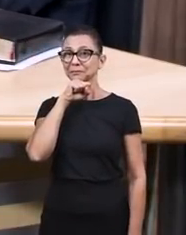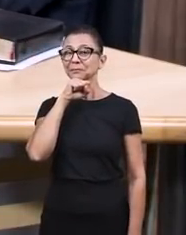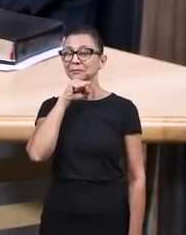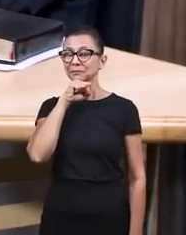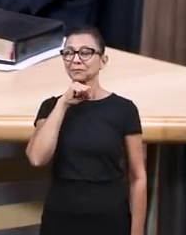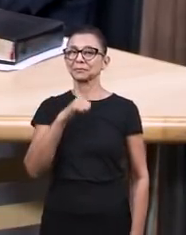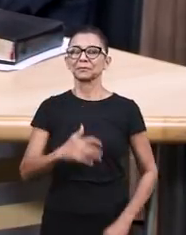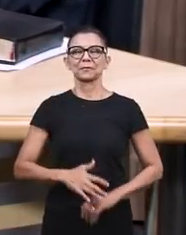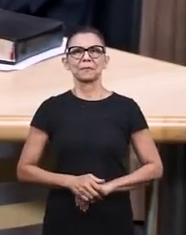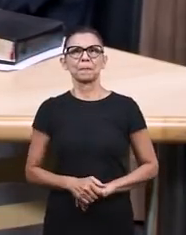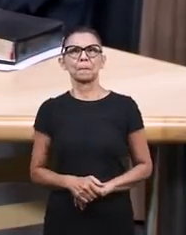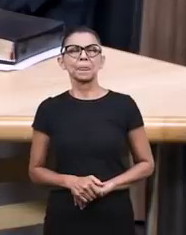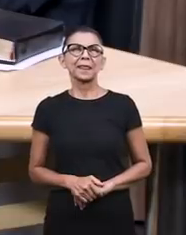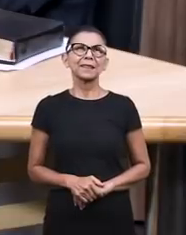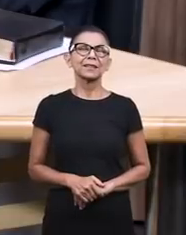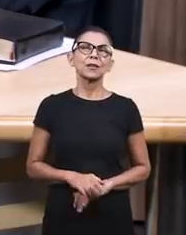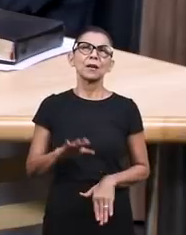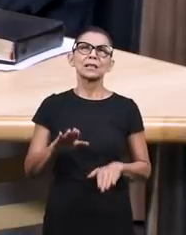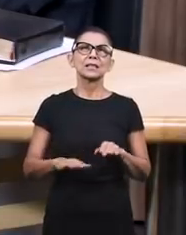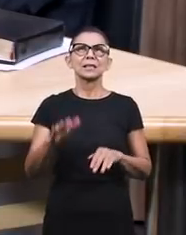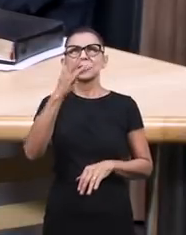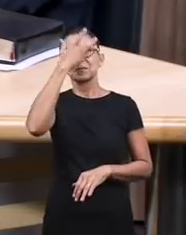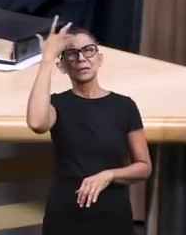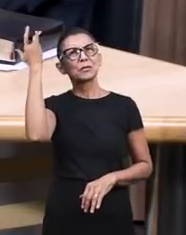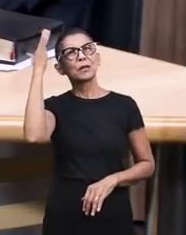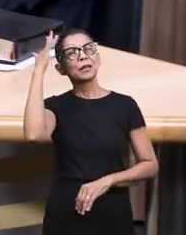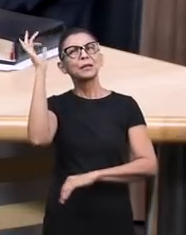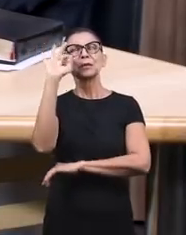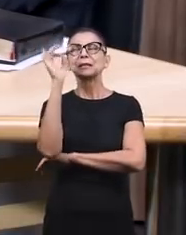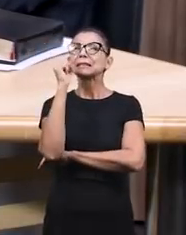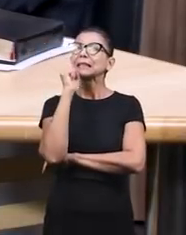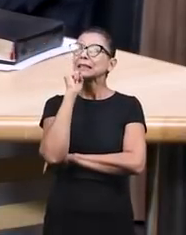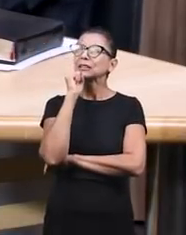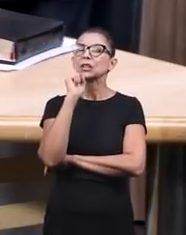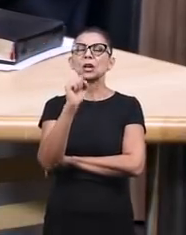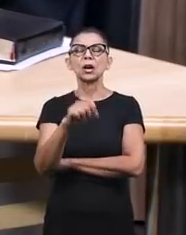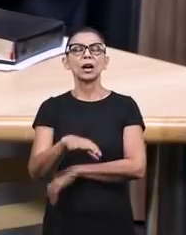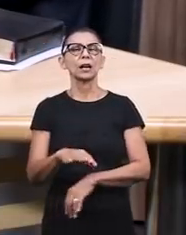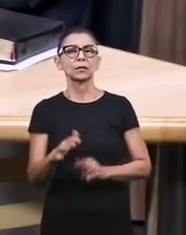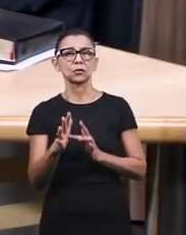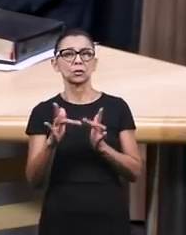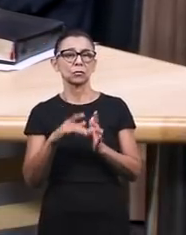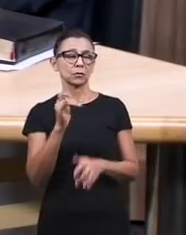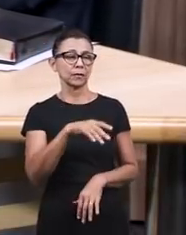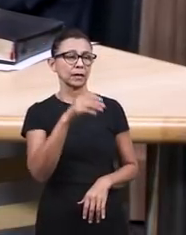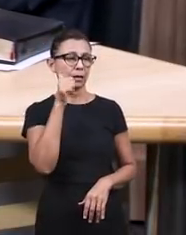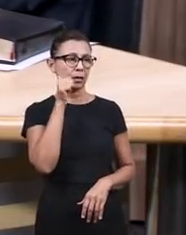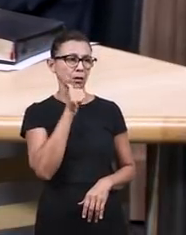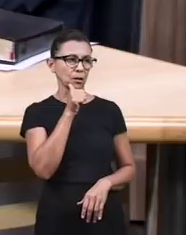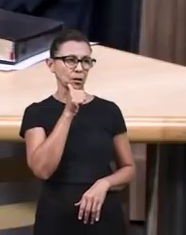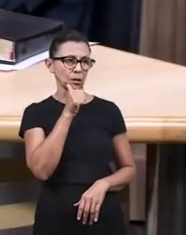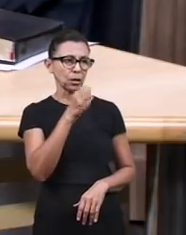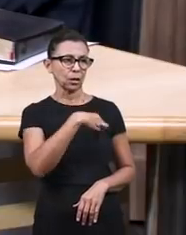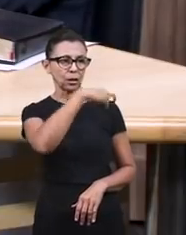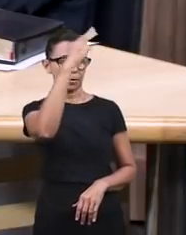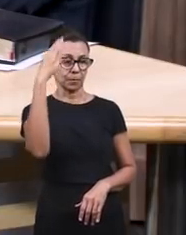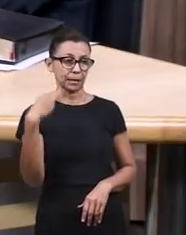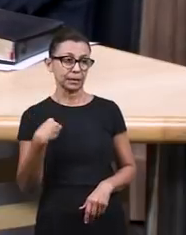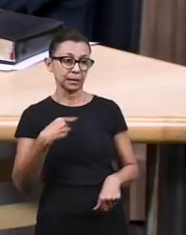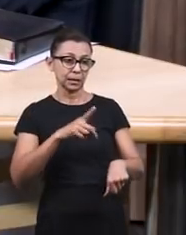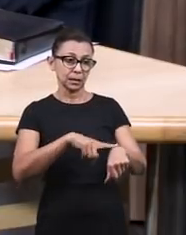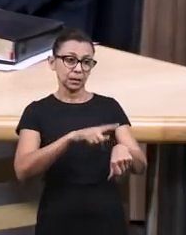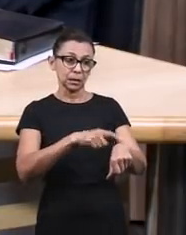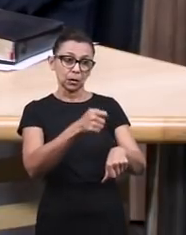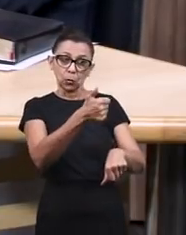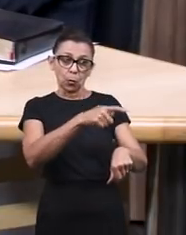E é por isso que às vezes as pessoas não entendem, né? Quando ele chega para Maria e diz assim, ó, mulher, a sua hora é chegada, mas a minha não. Porque Jesus estava